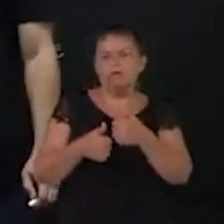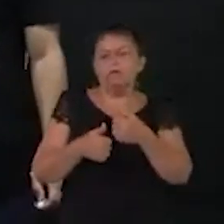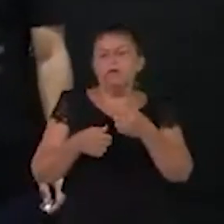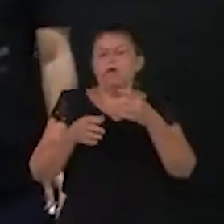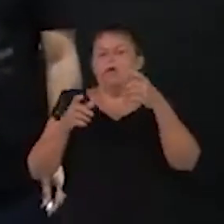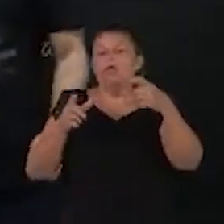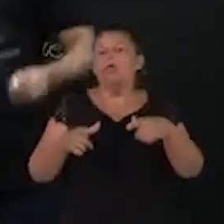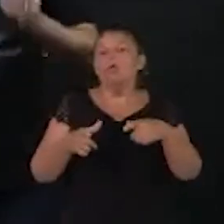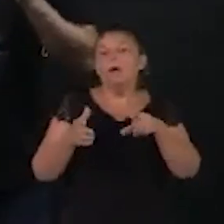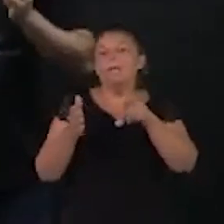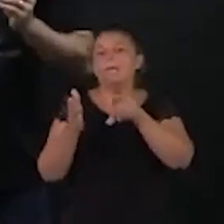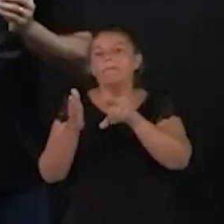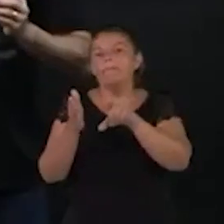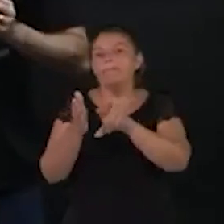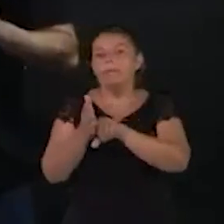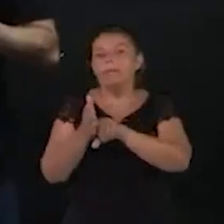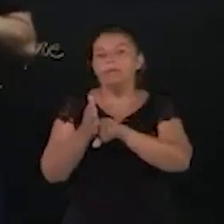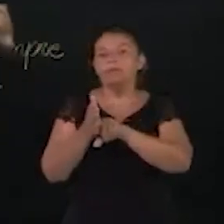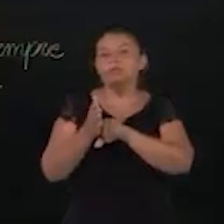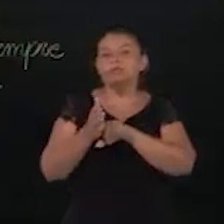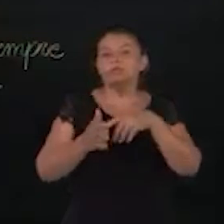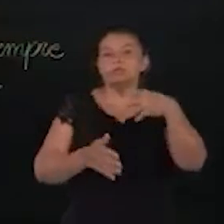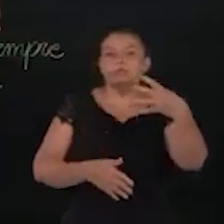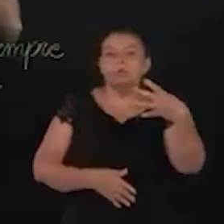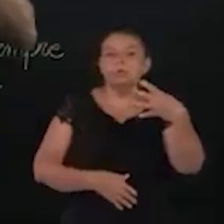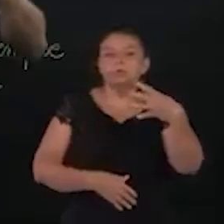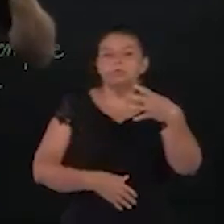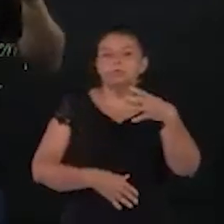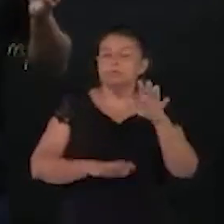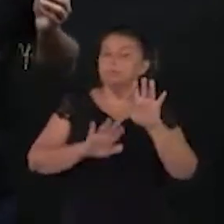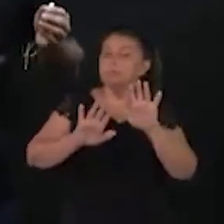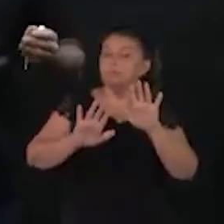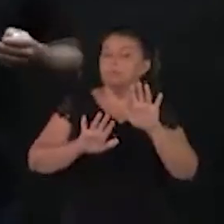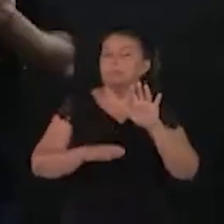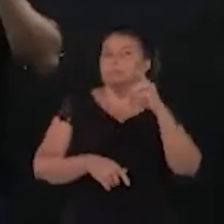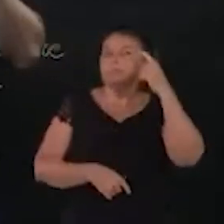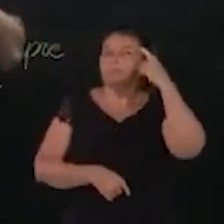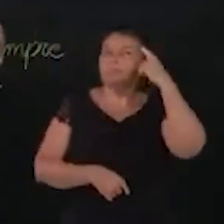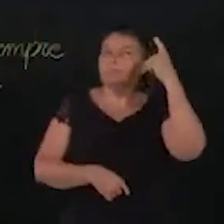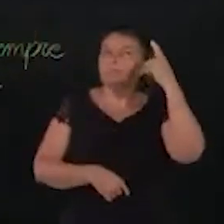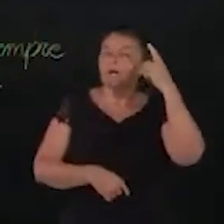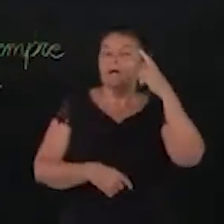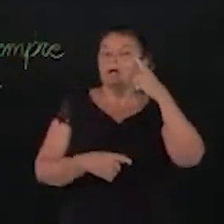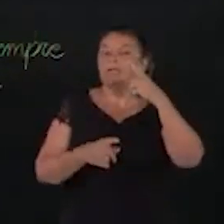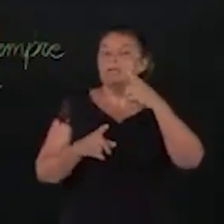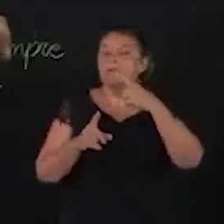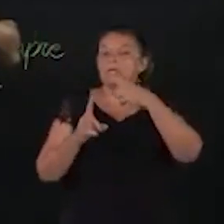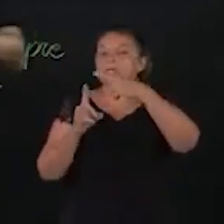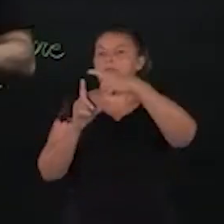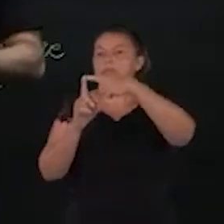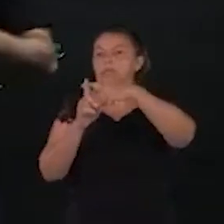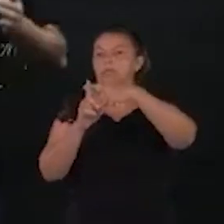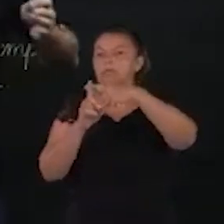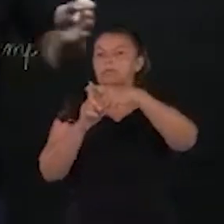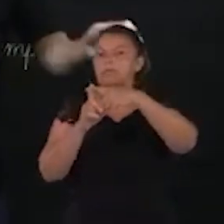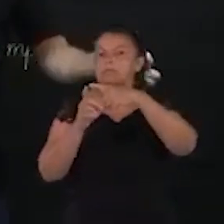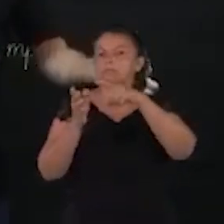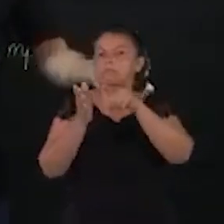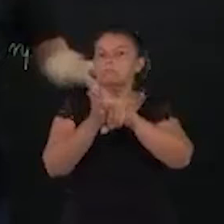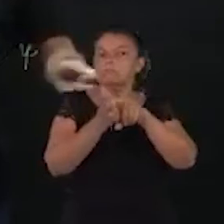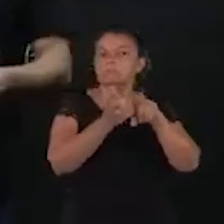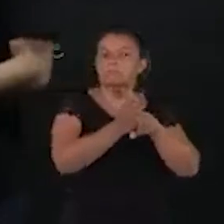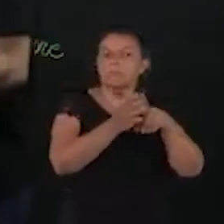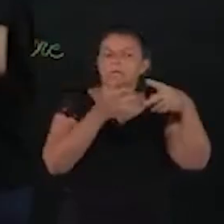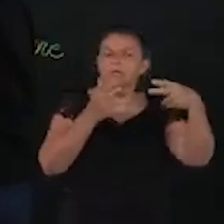4, menos 4. Opa, pessoal, vamos pensar aqui numa frasezinha bem legal. Sinais iguais, soma e